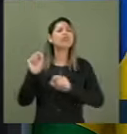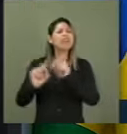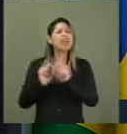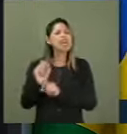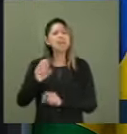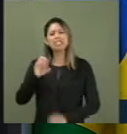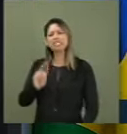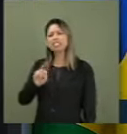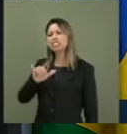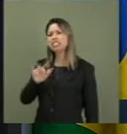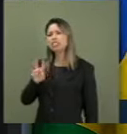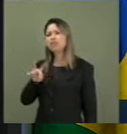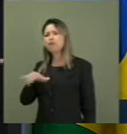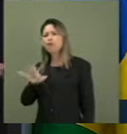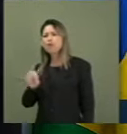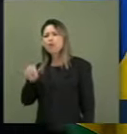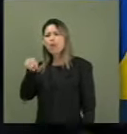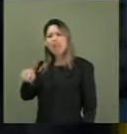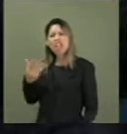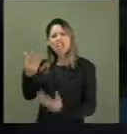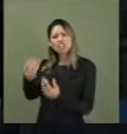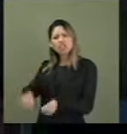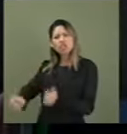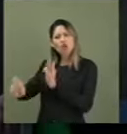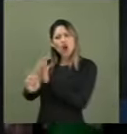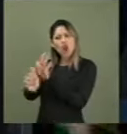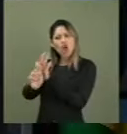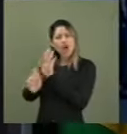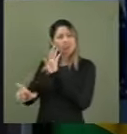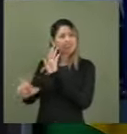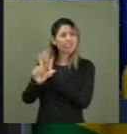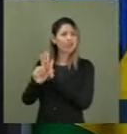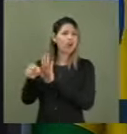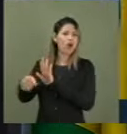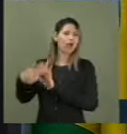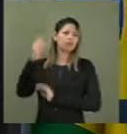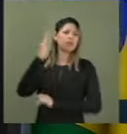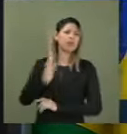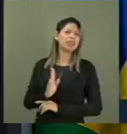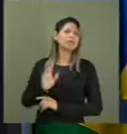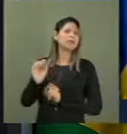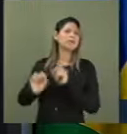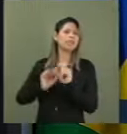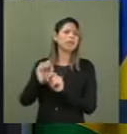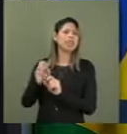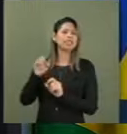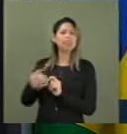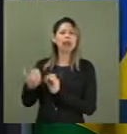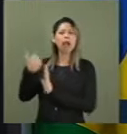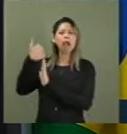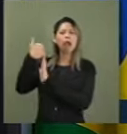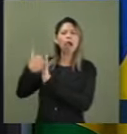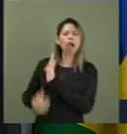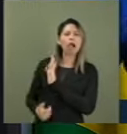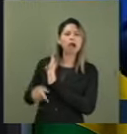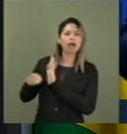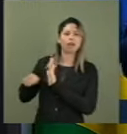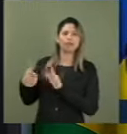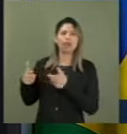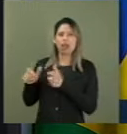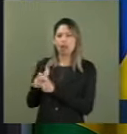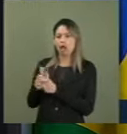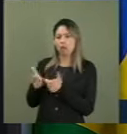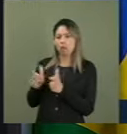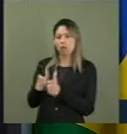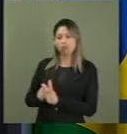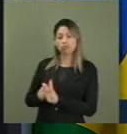a legalização das drogas no Brasil como medida efetiva para a redução da população